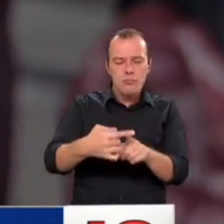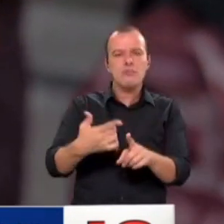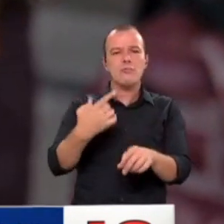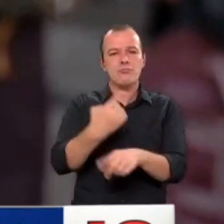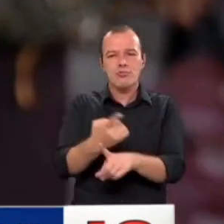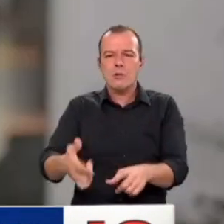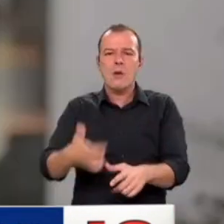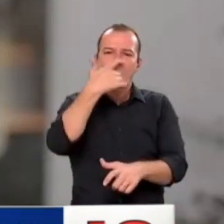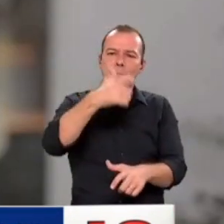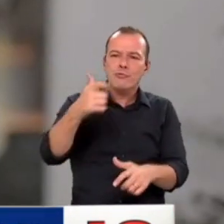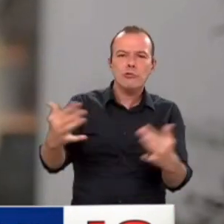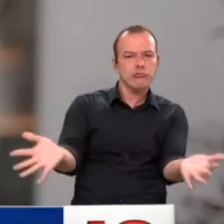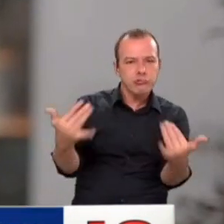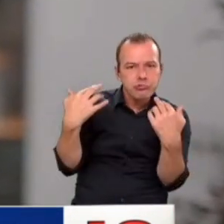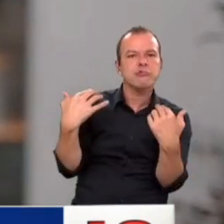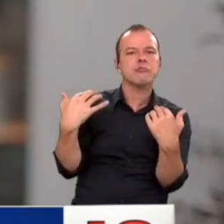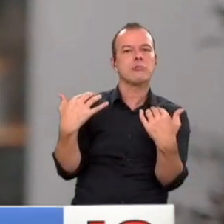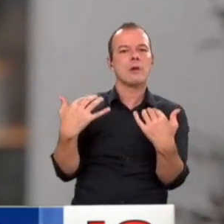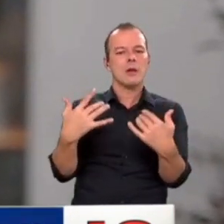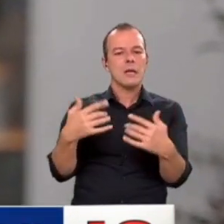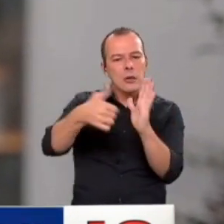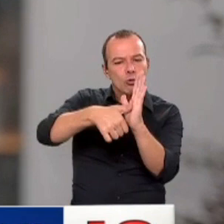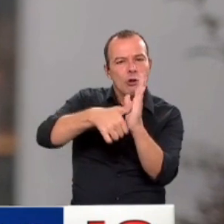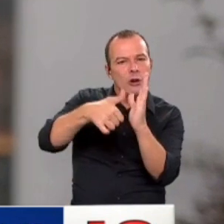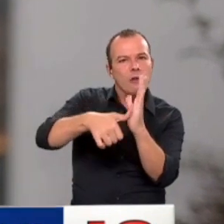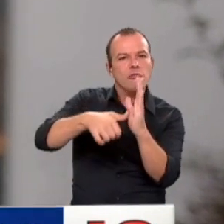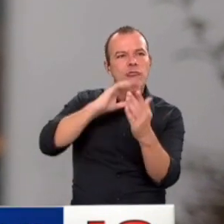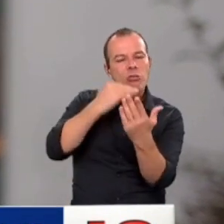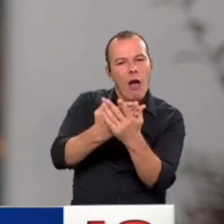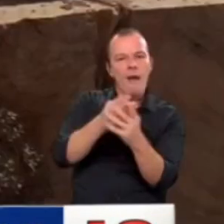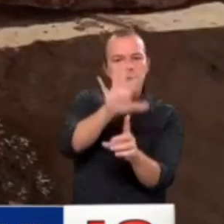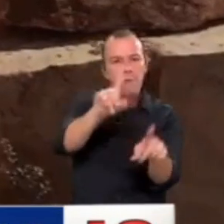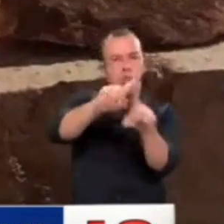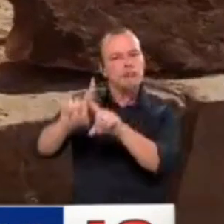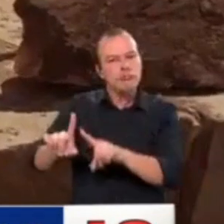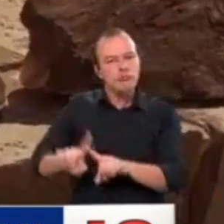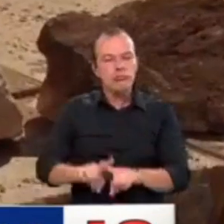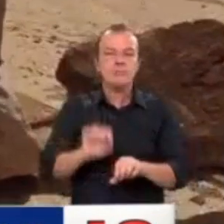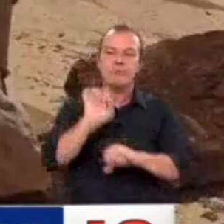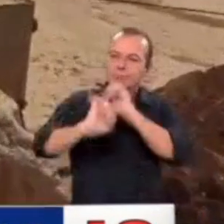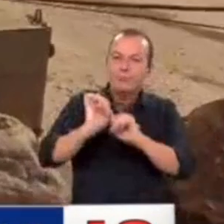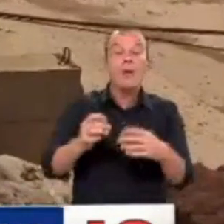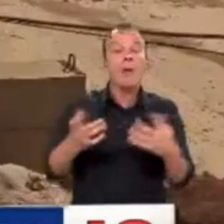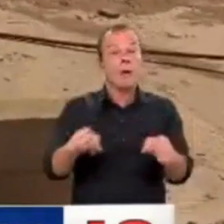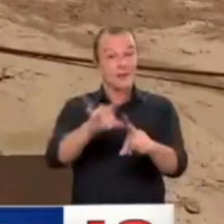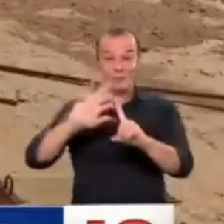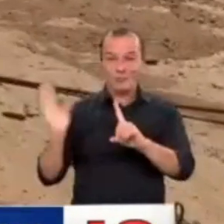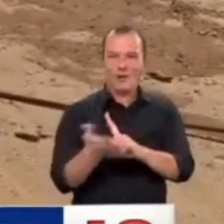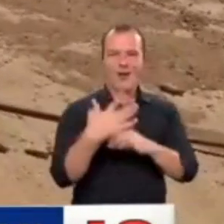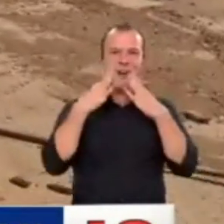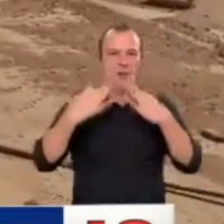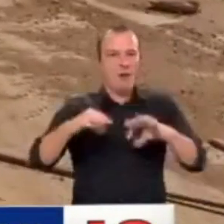também alcançamos e mais transversais os canais se tornam com a variedade, não? Este projeto tem cenários